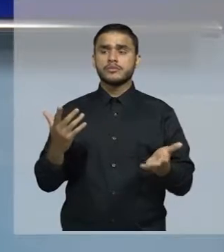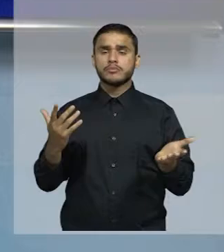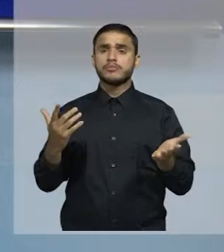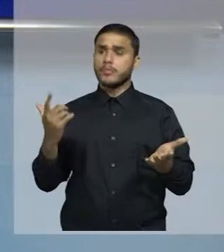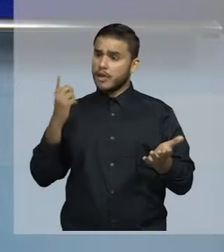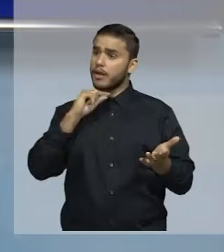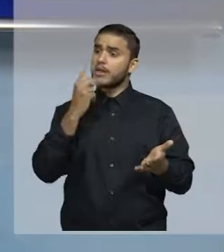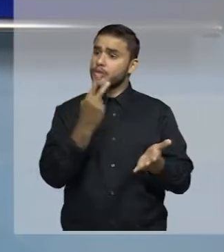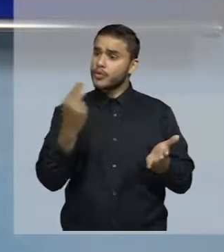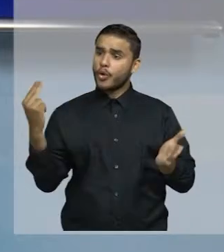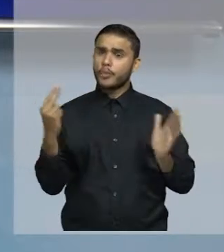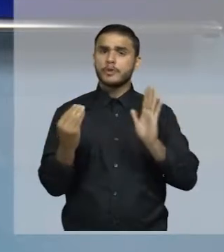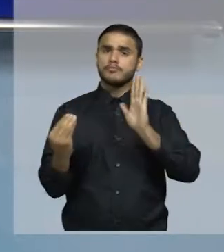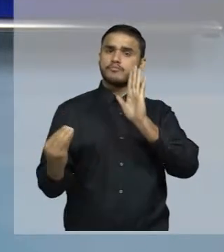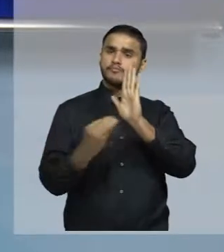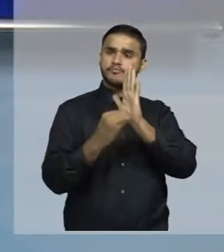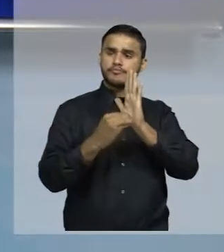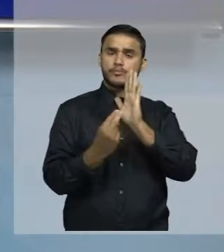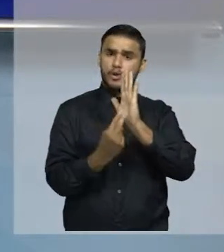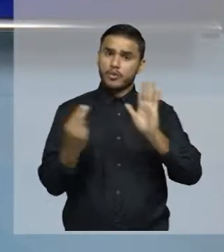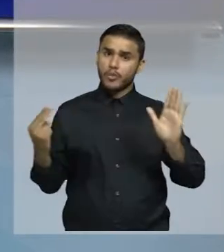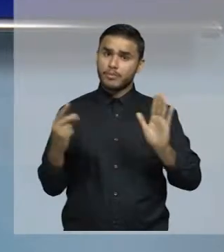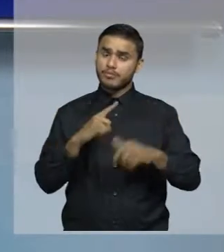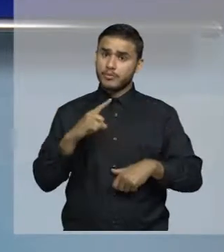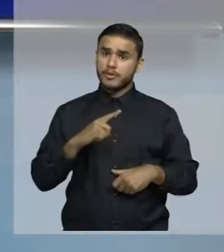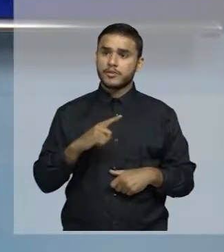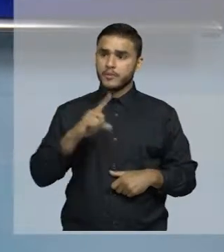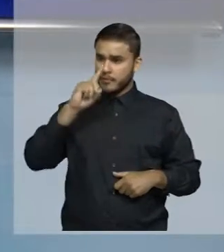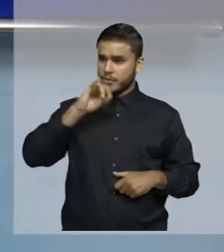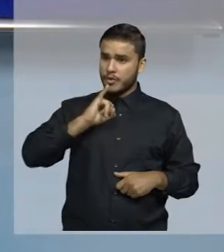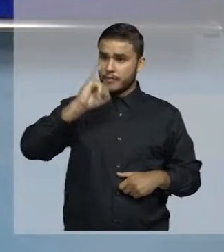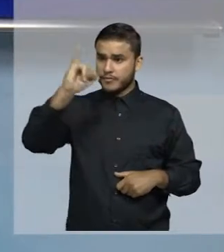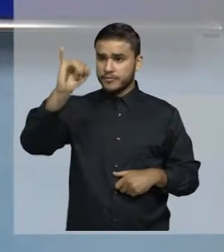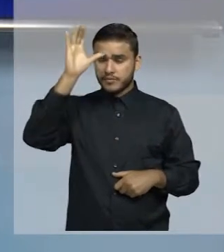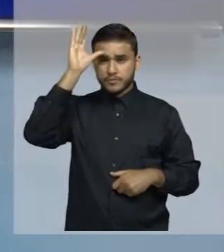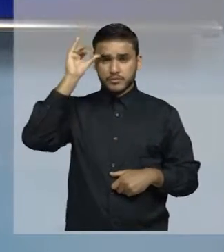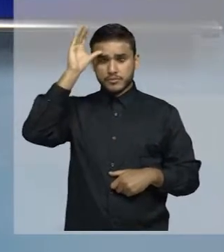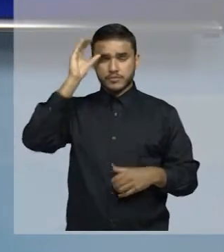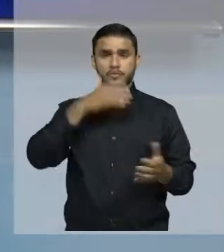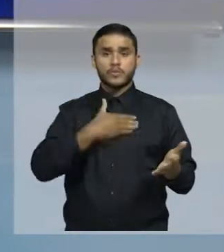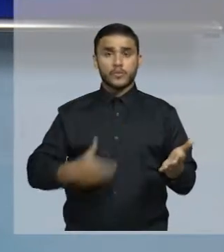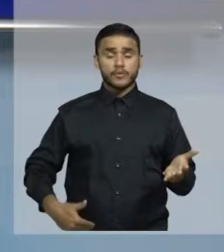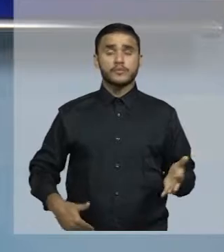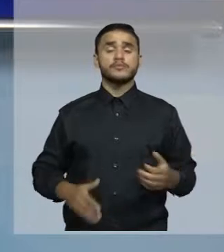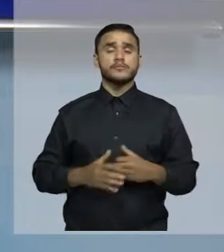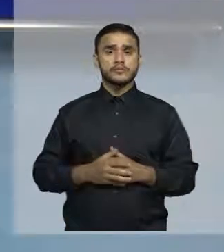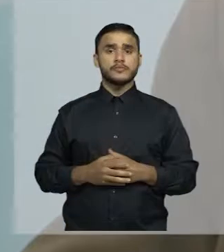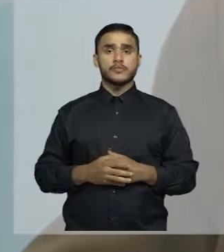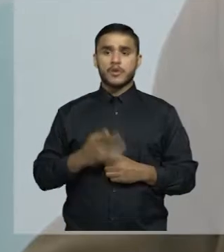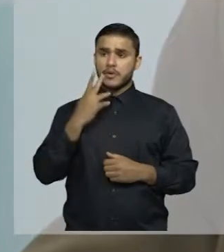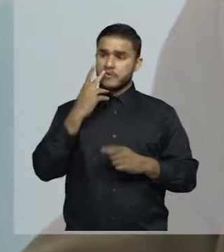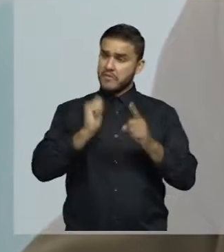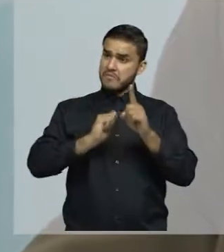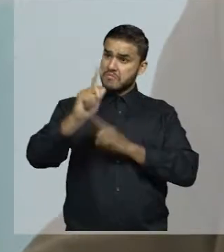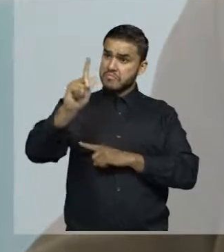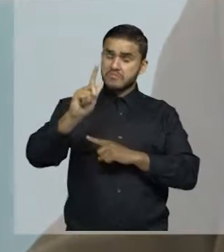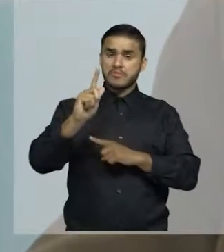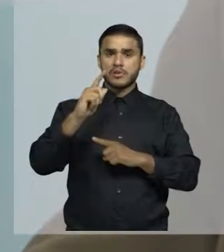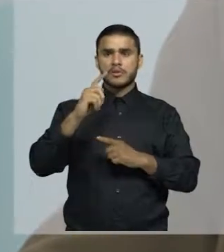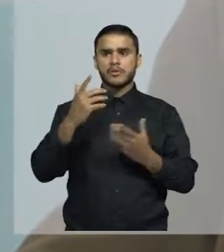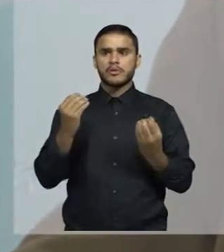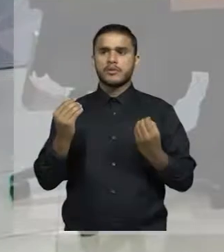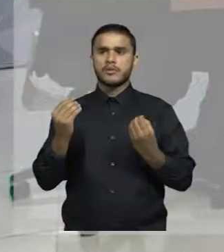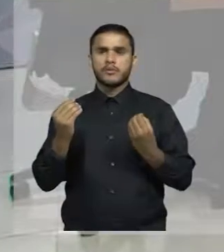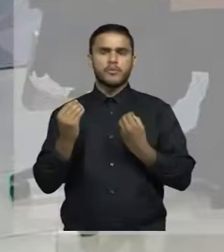comunicar ao governador, exigir que a autoridade volte, saia. Então, vamos discutir, o professor